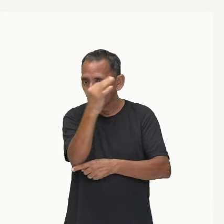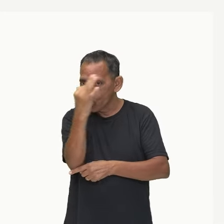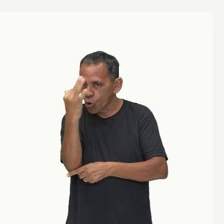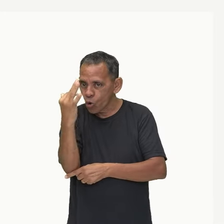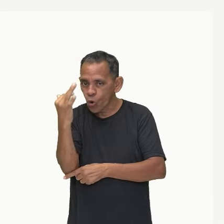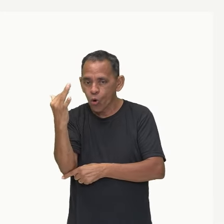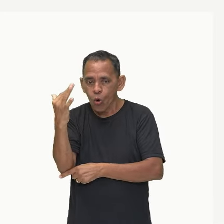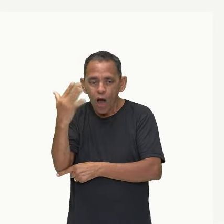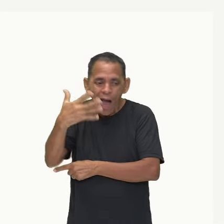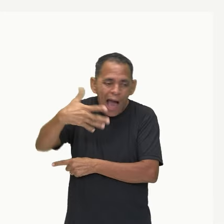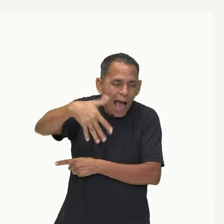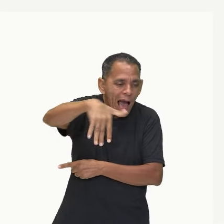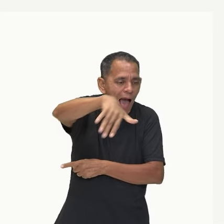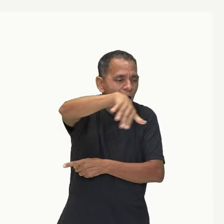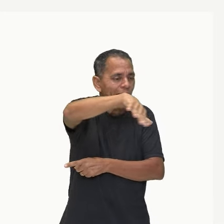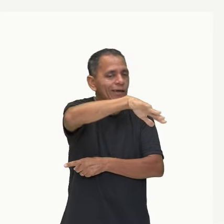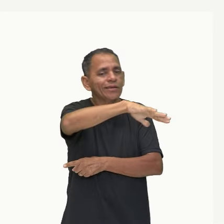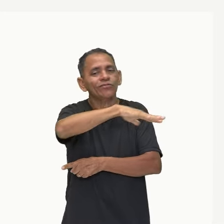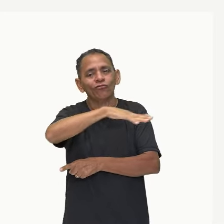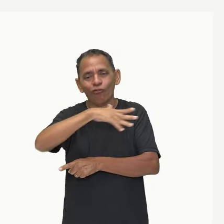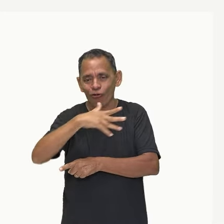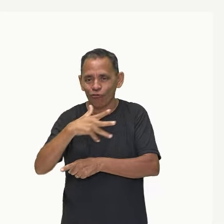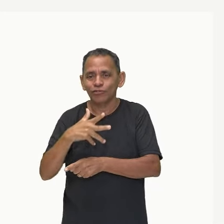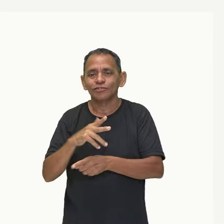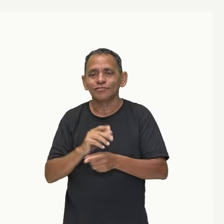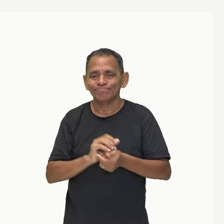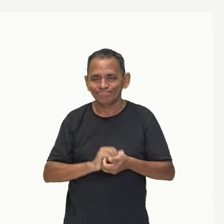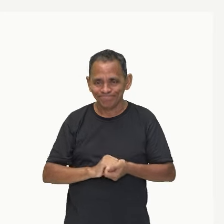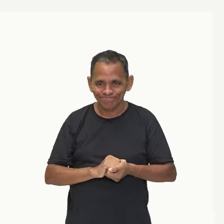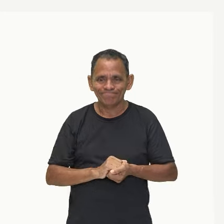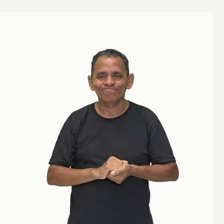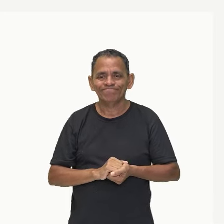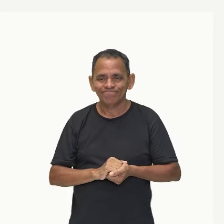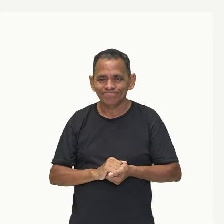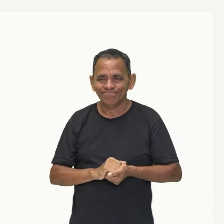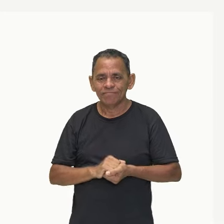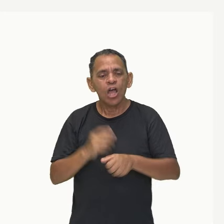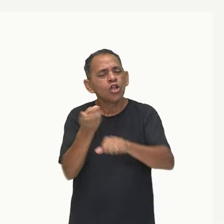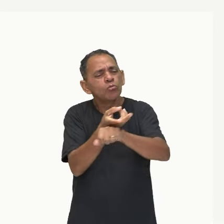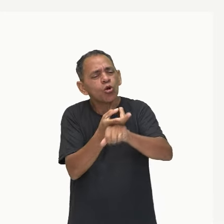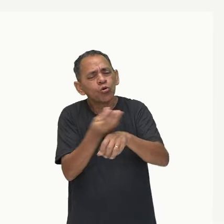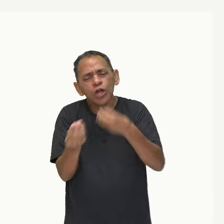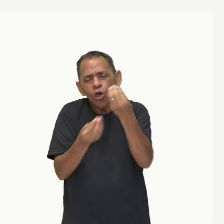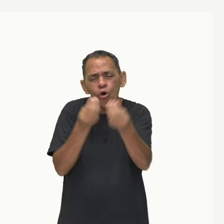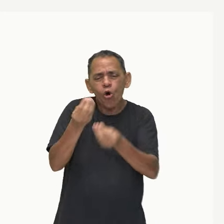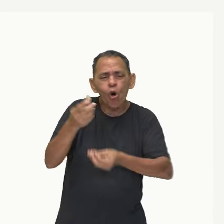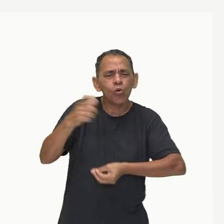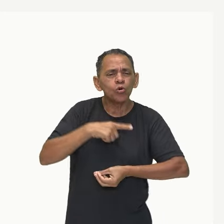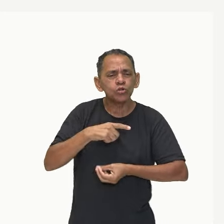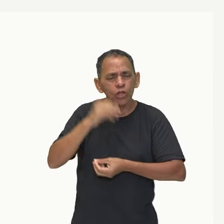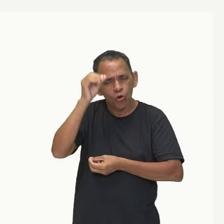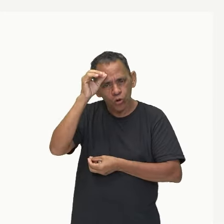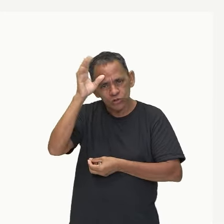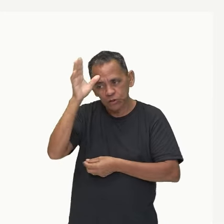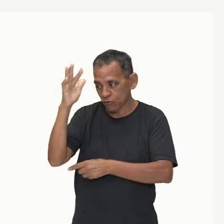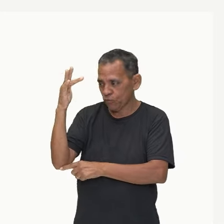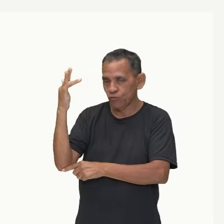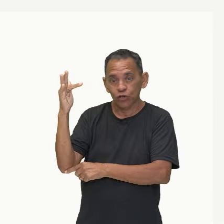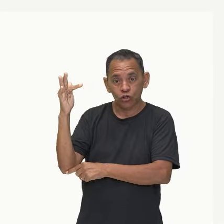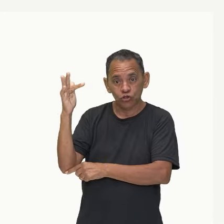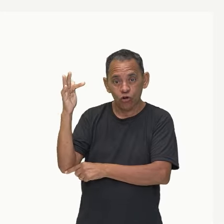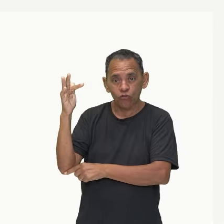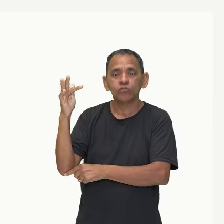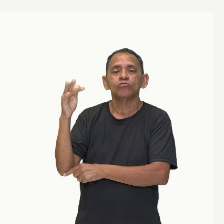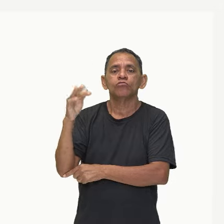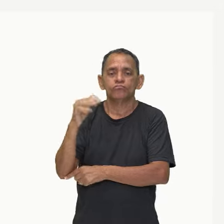sua volta. Perfeito. Então, olha só, o conhecimento filosófico, ele já traz para